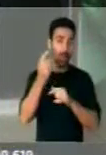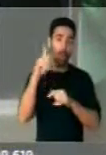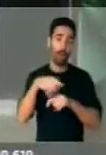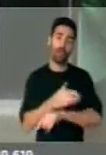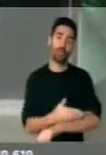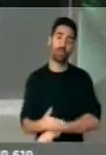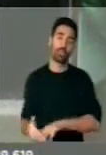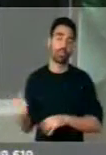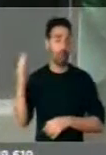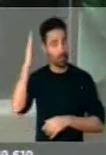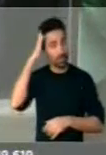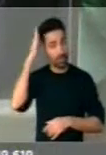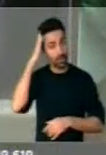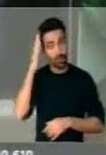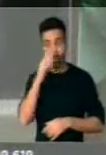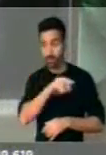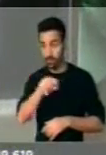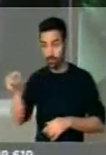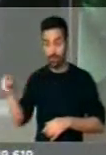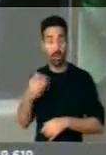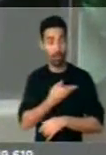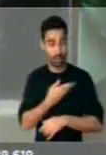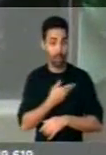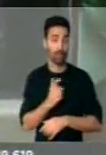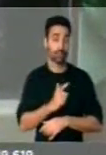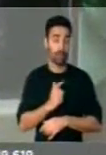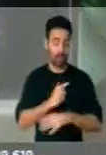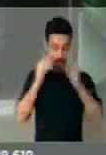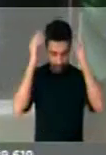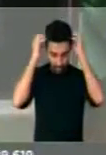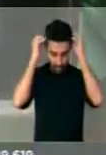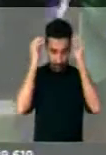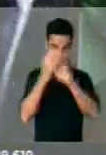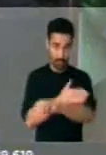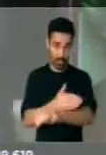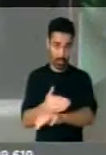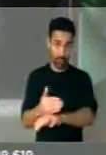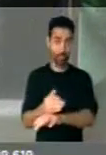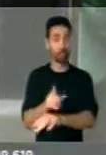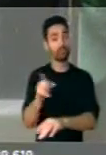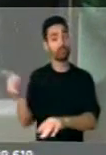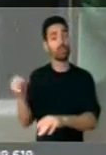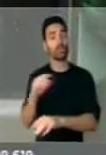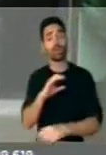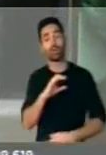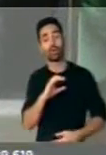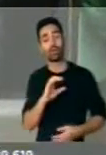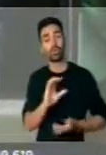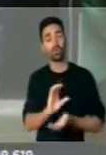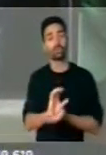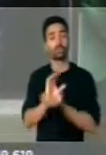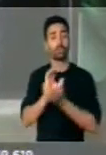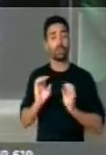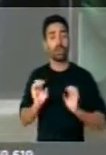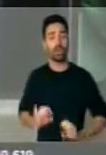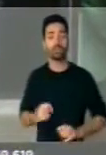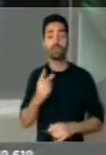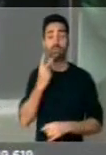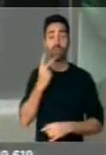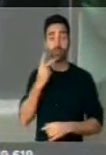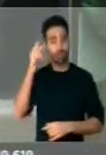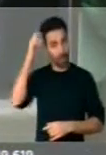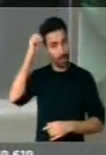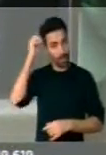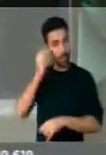muitos colegas aqui que já estão com os cabelos brancos. E um dia no Conselho de Ética, me foi dito que cabelo branco